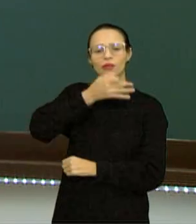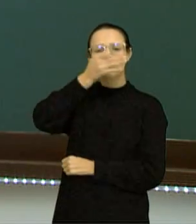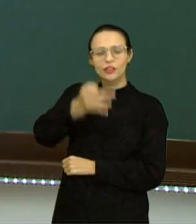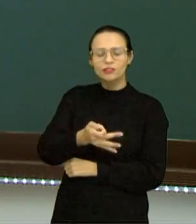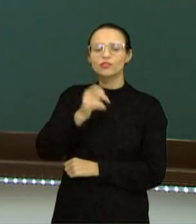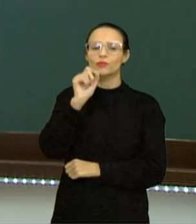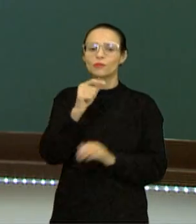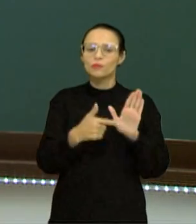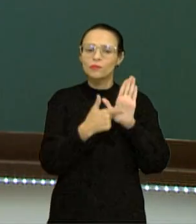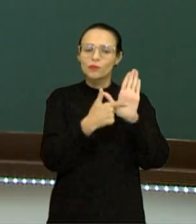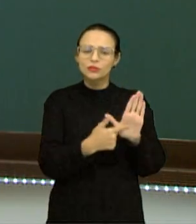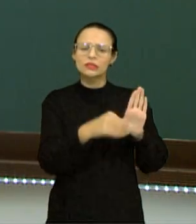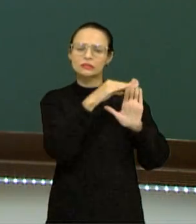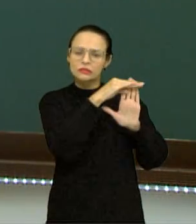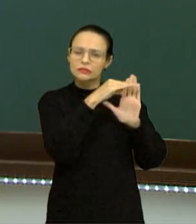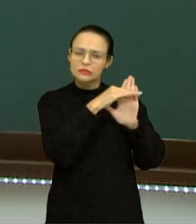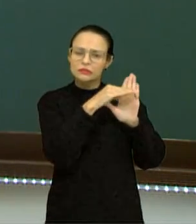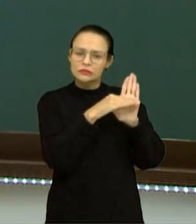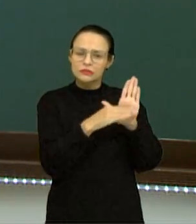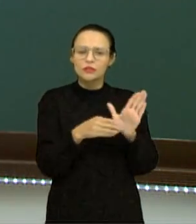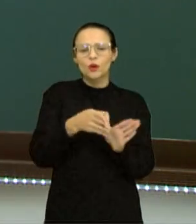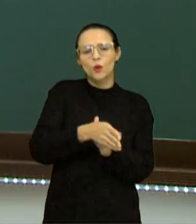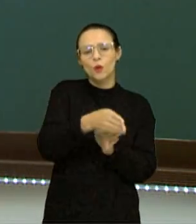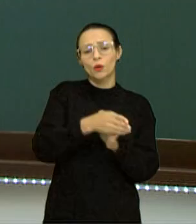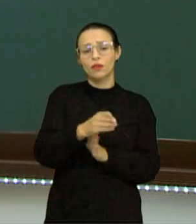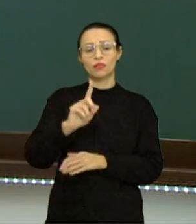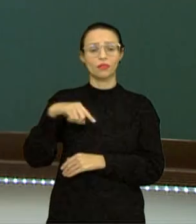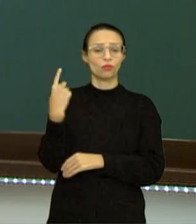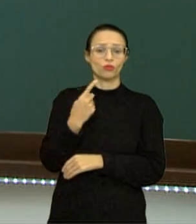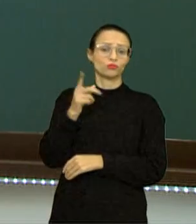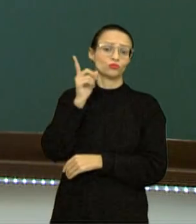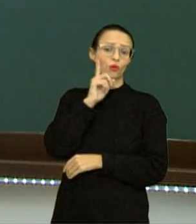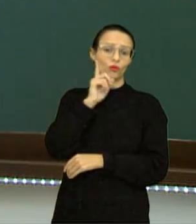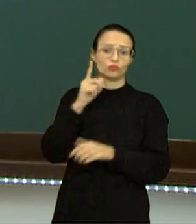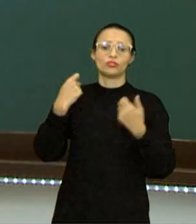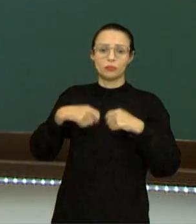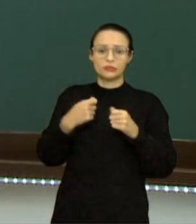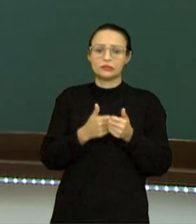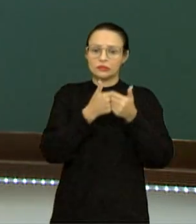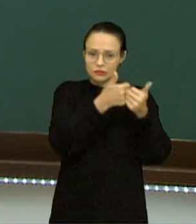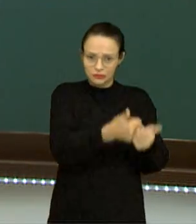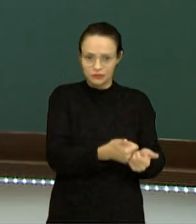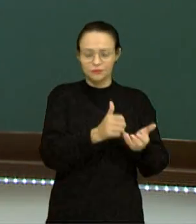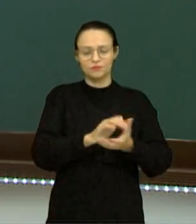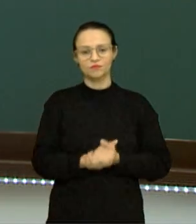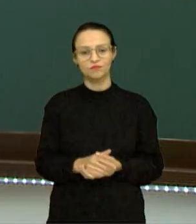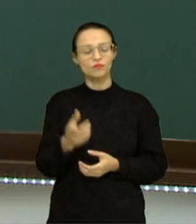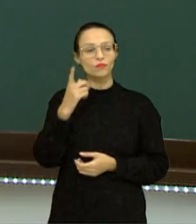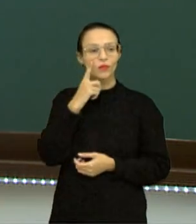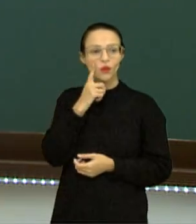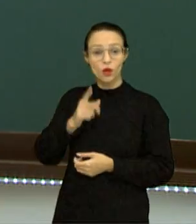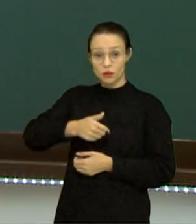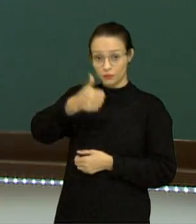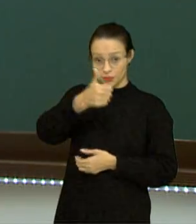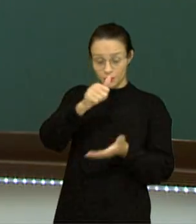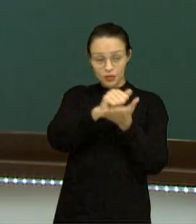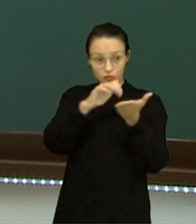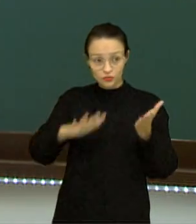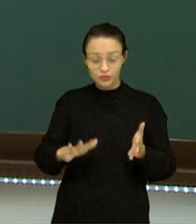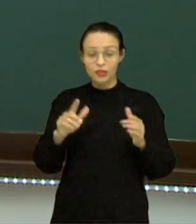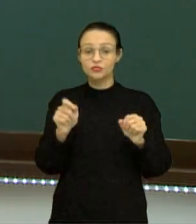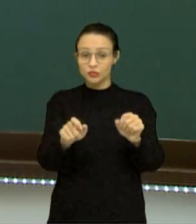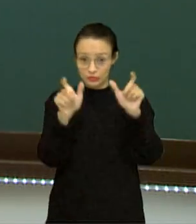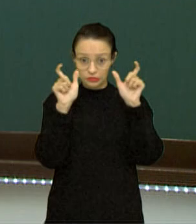as diversas orientações que estamos sujeitos no nosso dia a dia. Agora, primeira atividade, preste